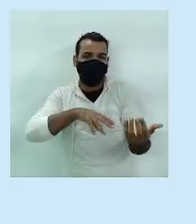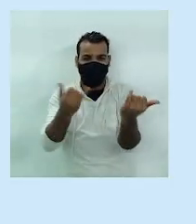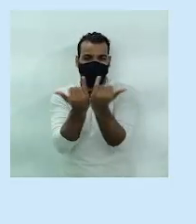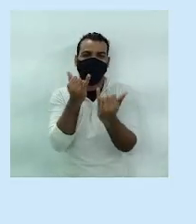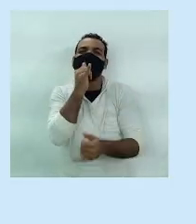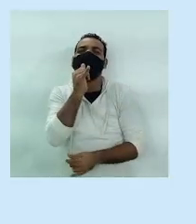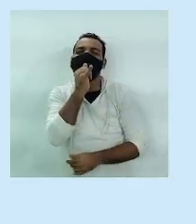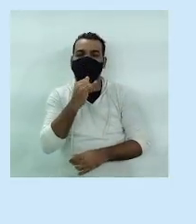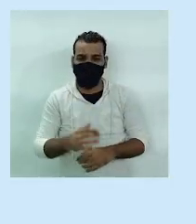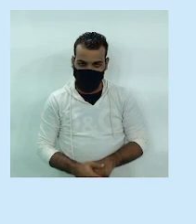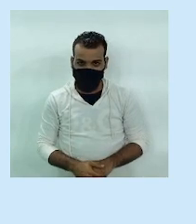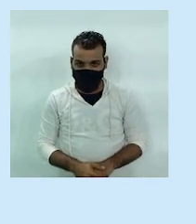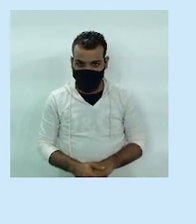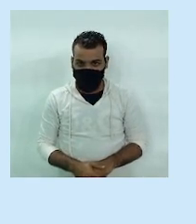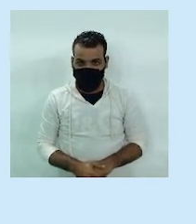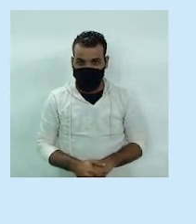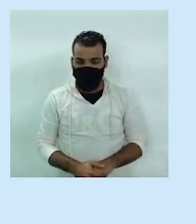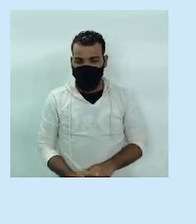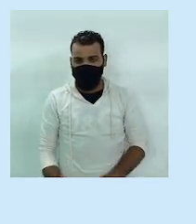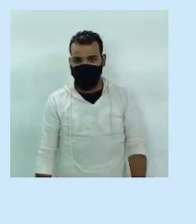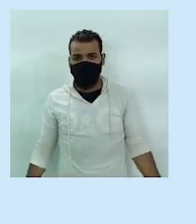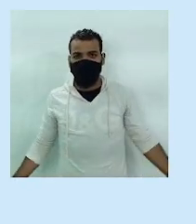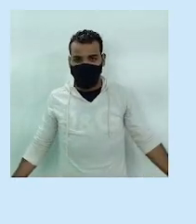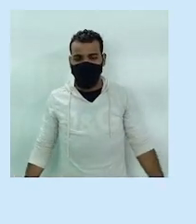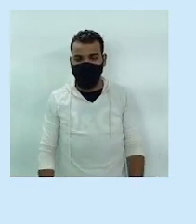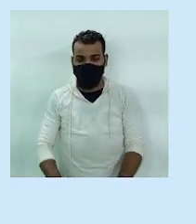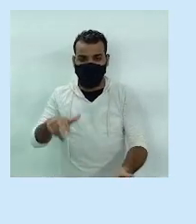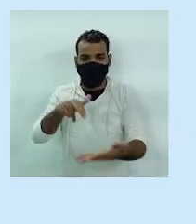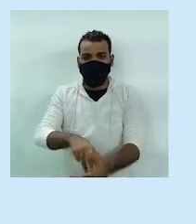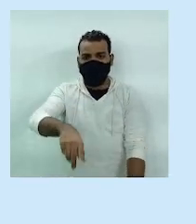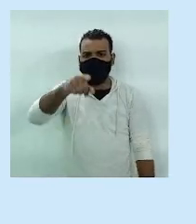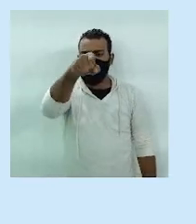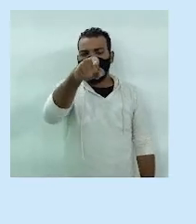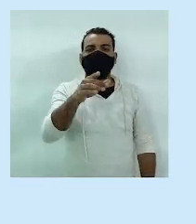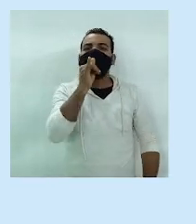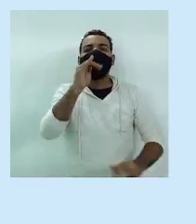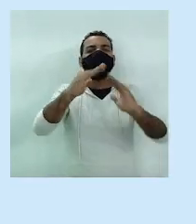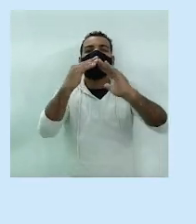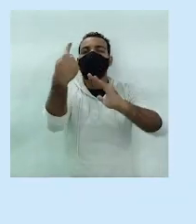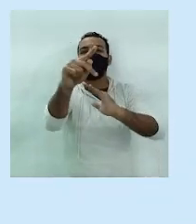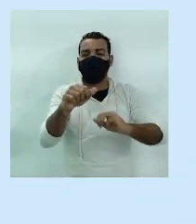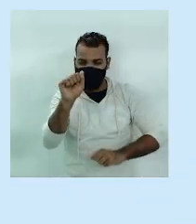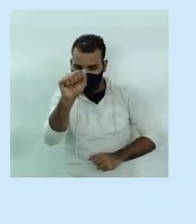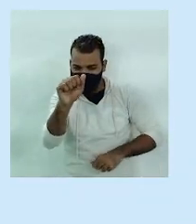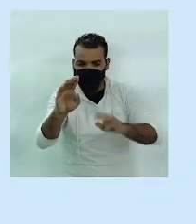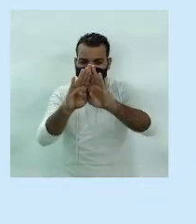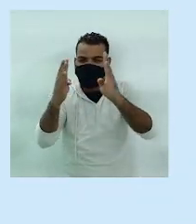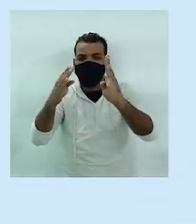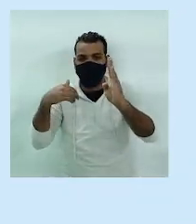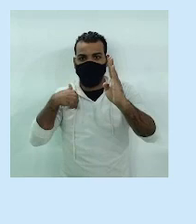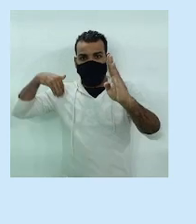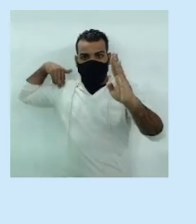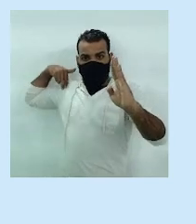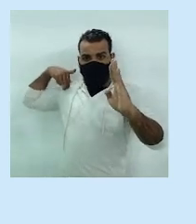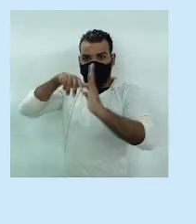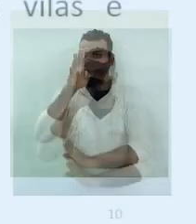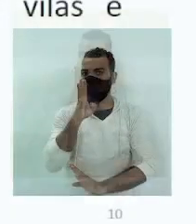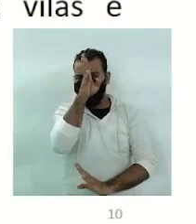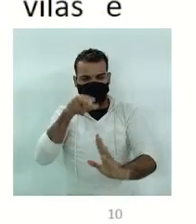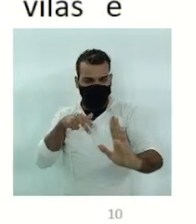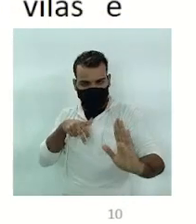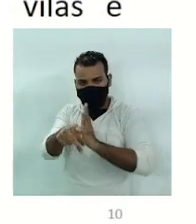aconteceu. Não foi isso que aconteceu. Né? Então vejamos, tivemos aí a Confederação